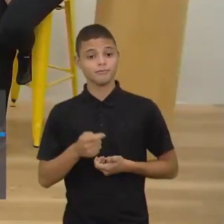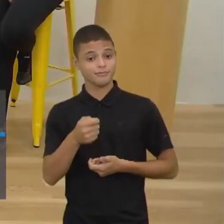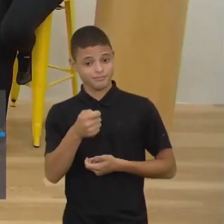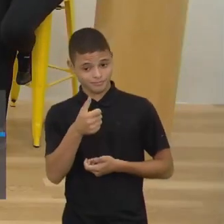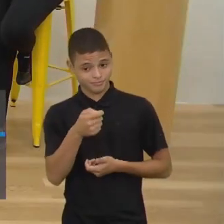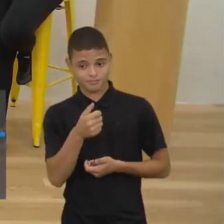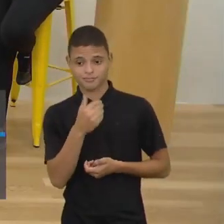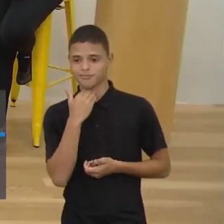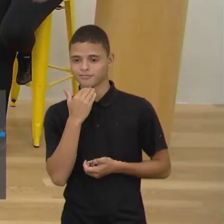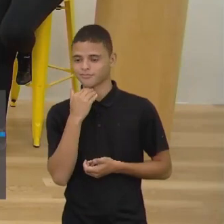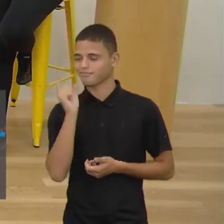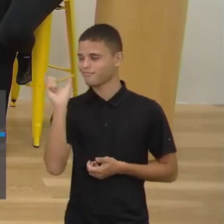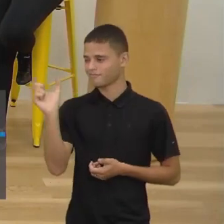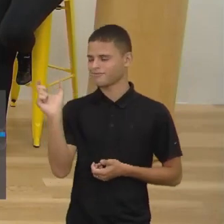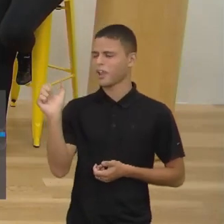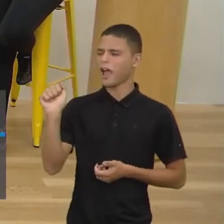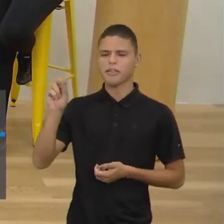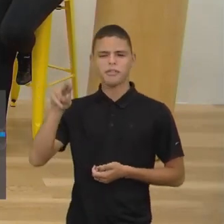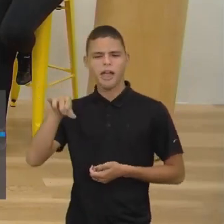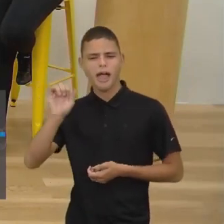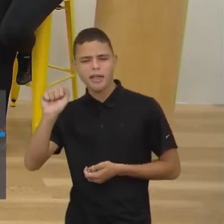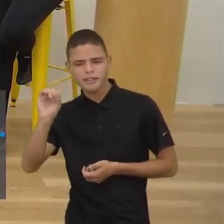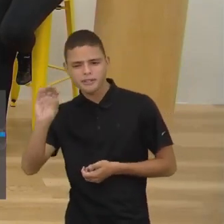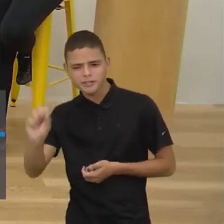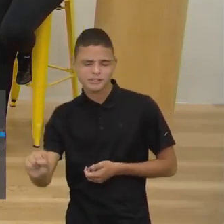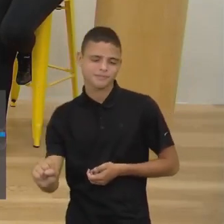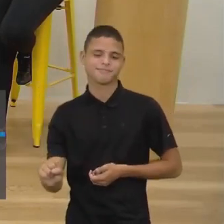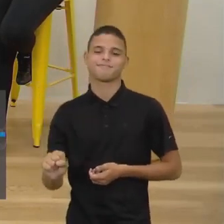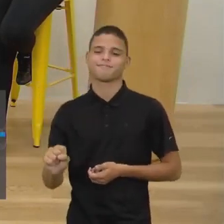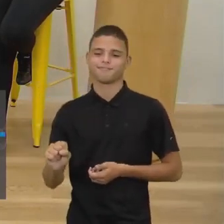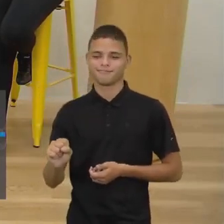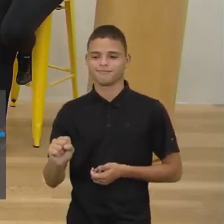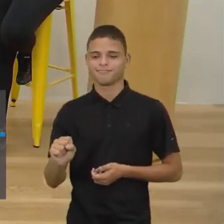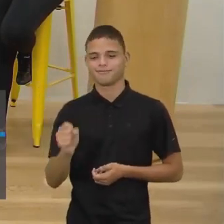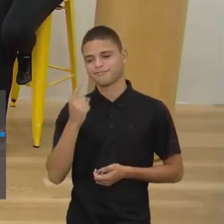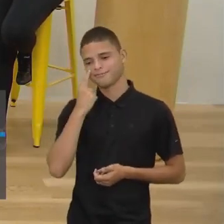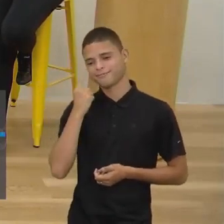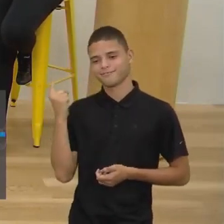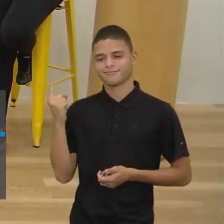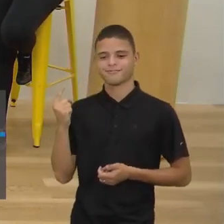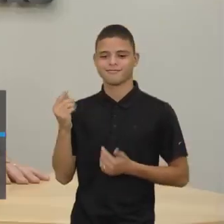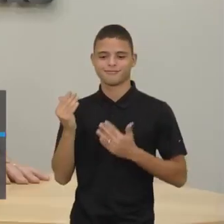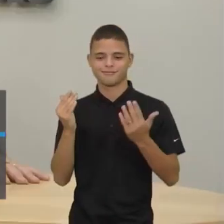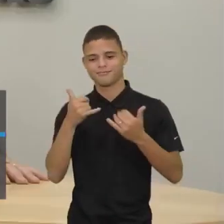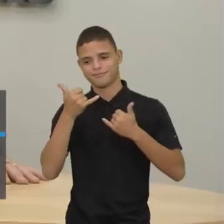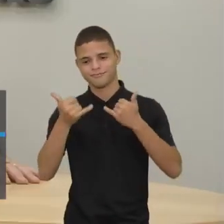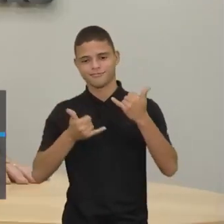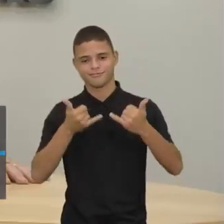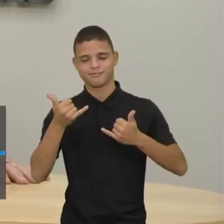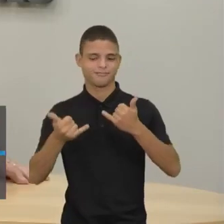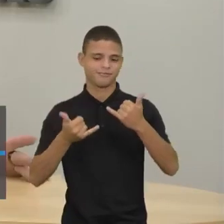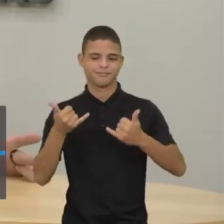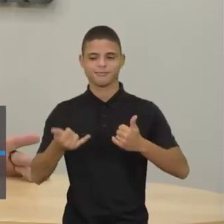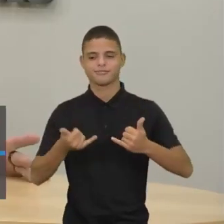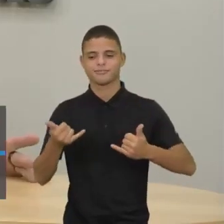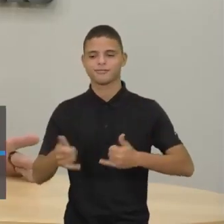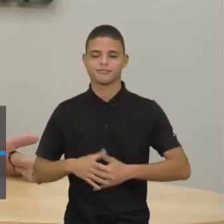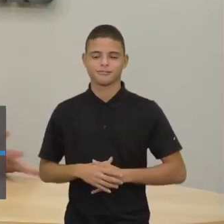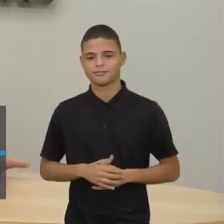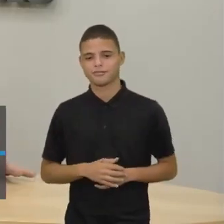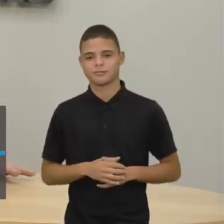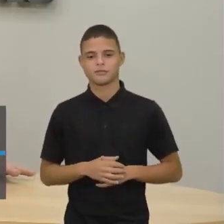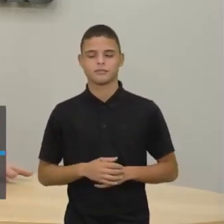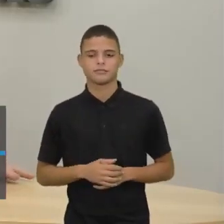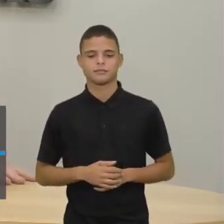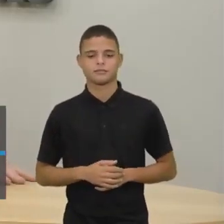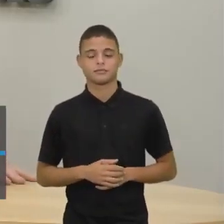saiu asa, que eu vou bater asa hoje. Deixa eu bater asa. É isso aí, então vamos bater asa. Enquanto eu bate